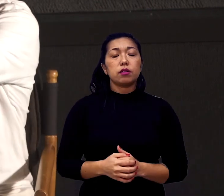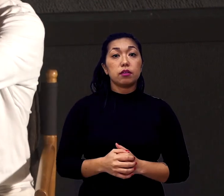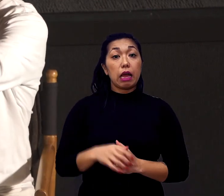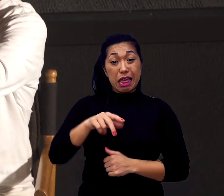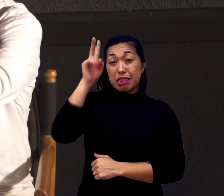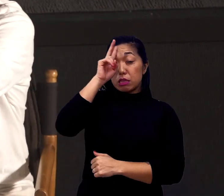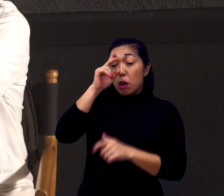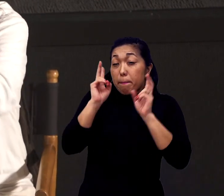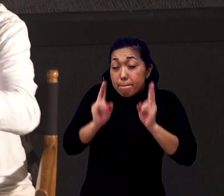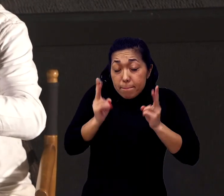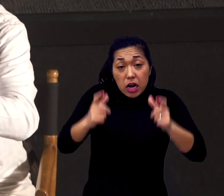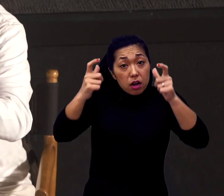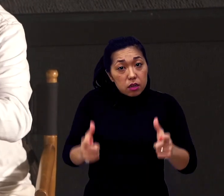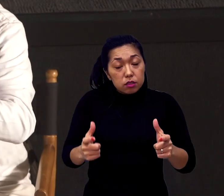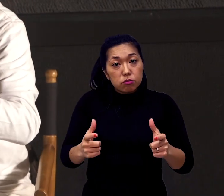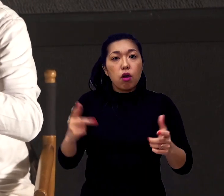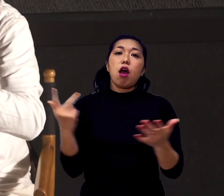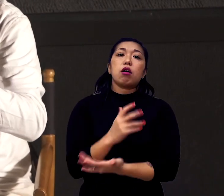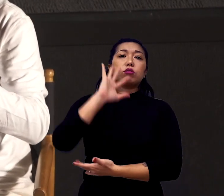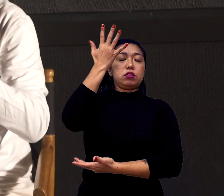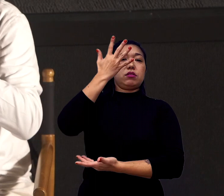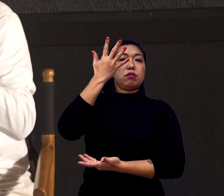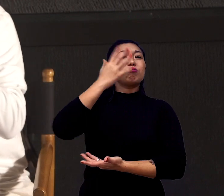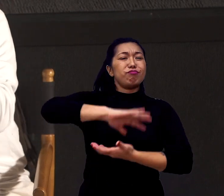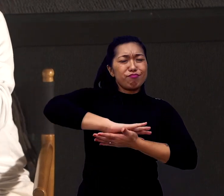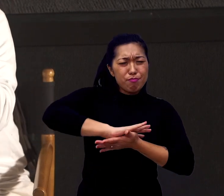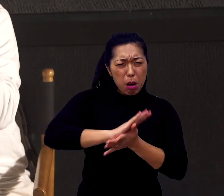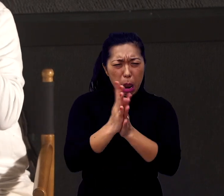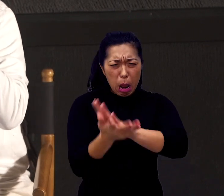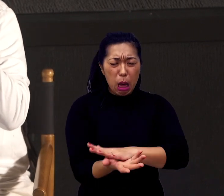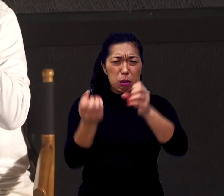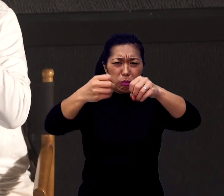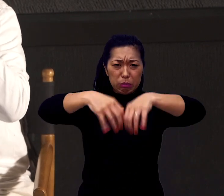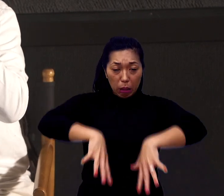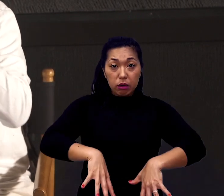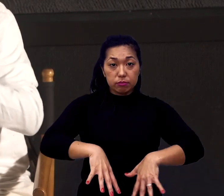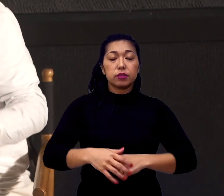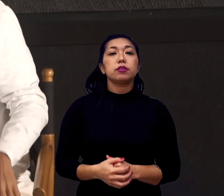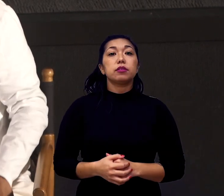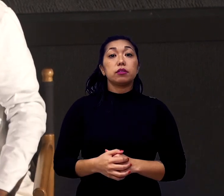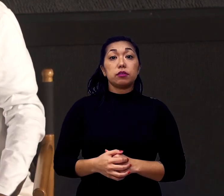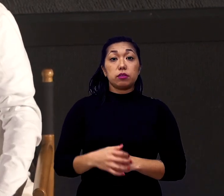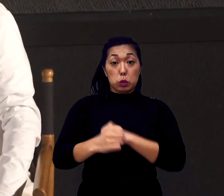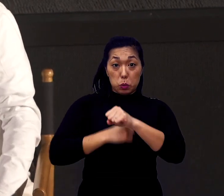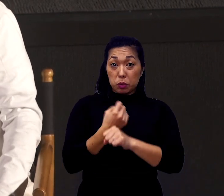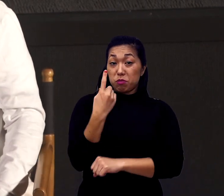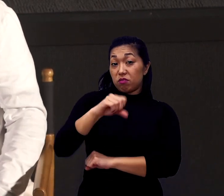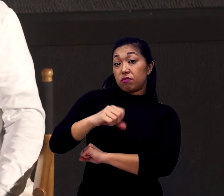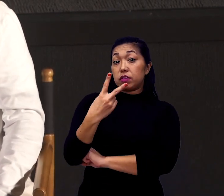Essa mesma história, no mesmo lugar, aconteceu uma tragédia. Nessa tragédia, que foi colocada como tragédia